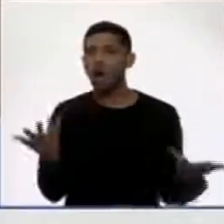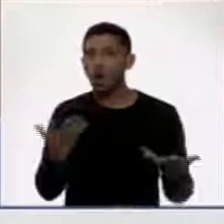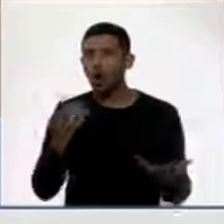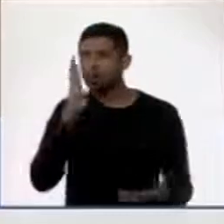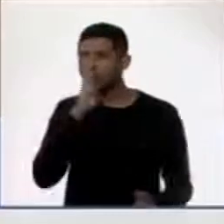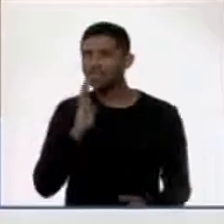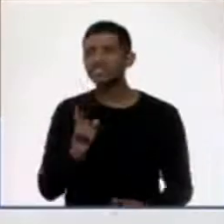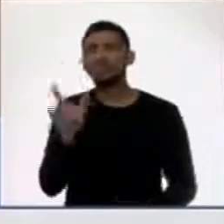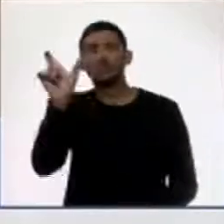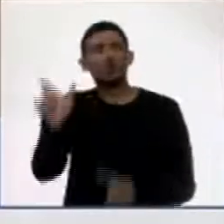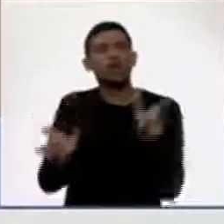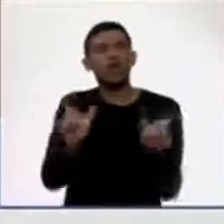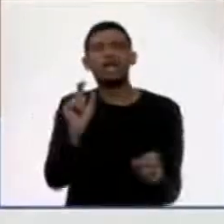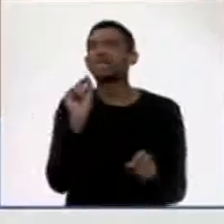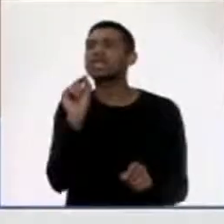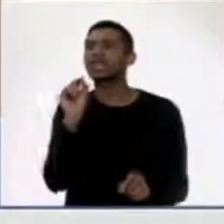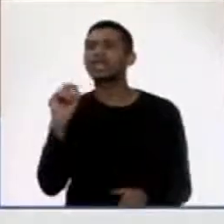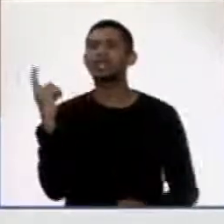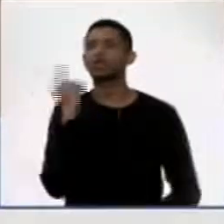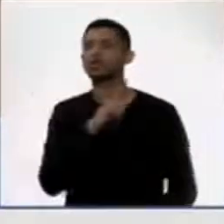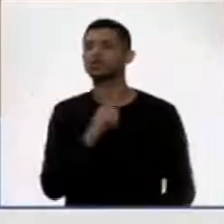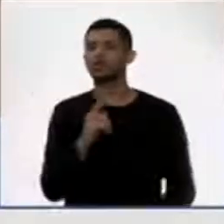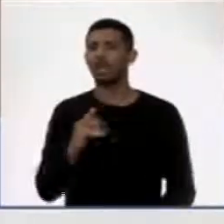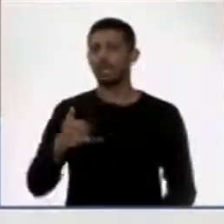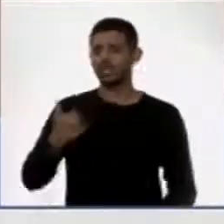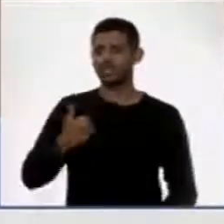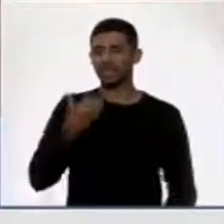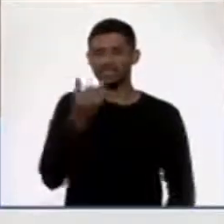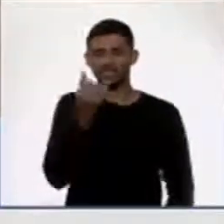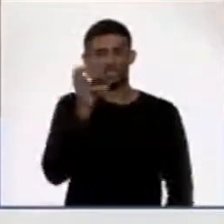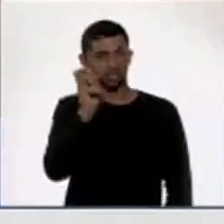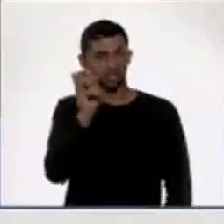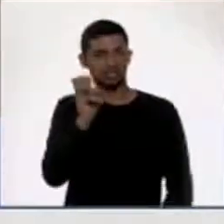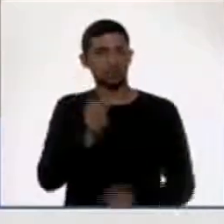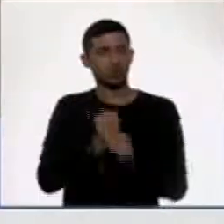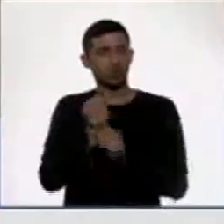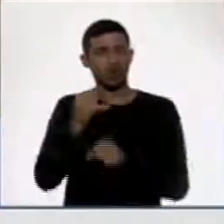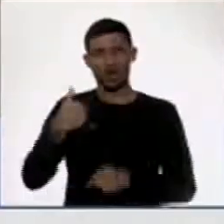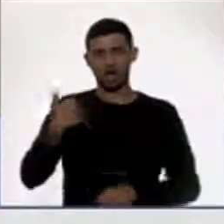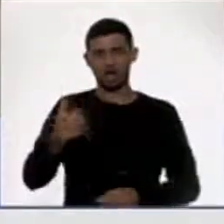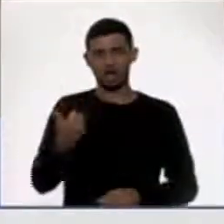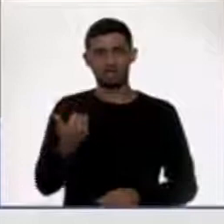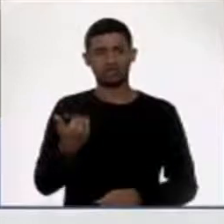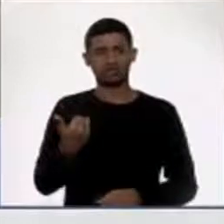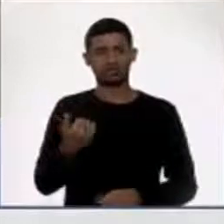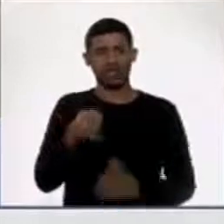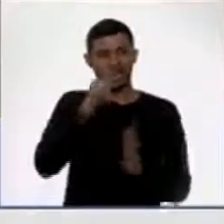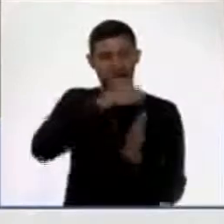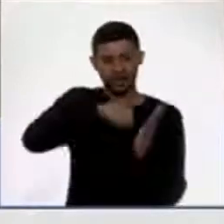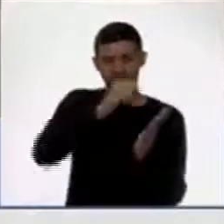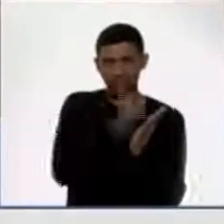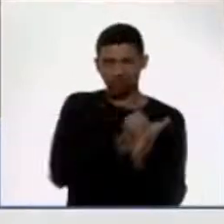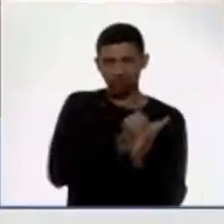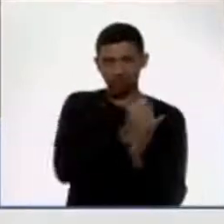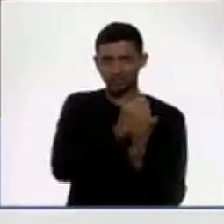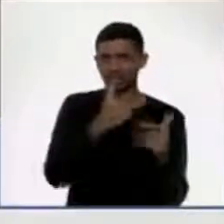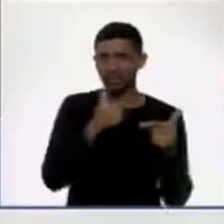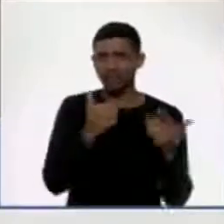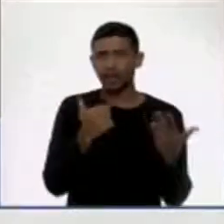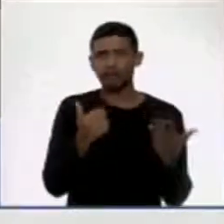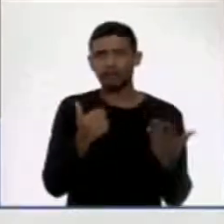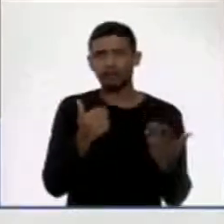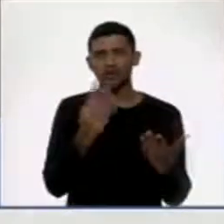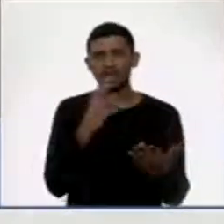Brasil consegue, com 65 anos, ter 40 anos de carteira assinada? É uma